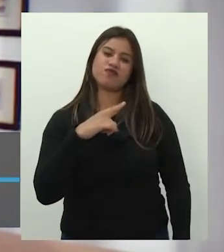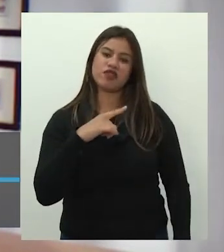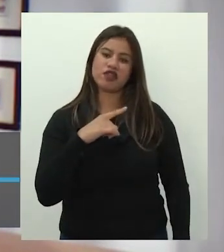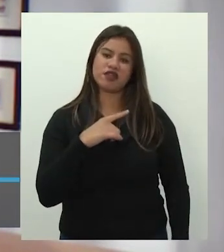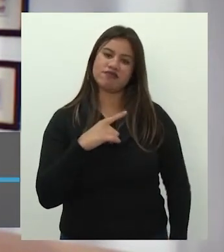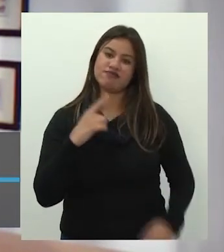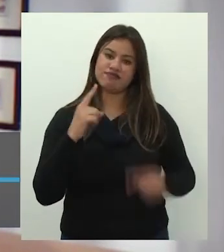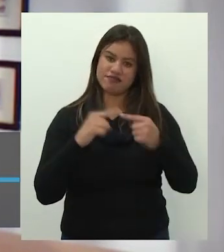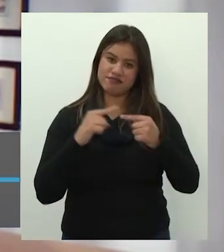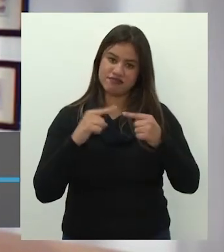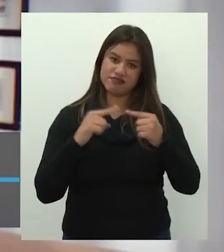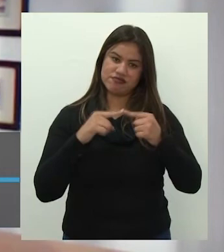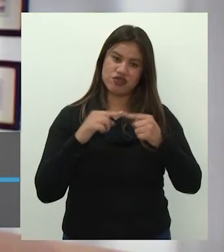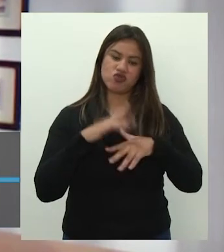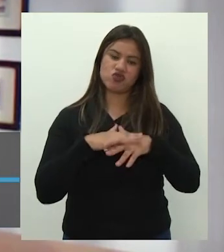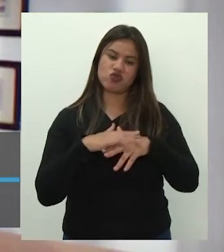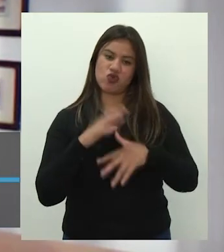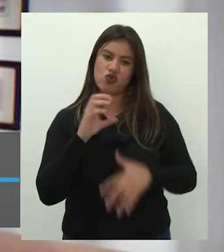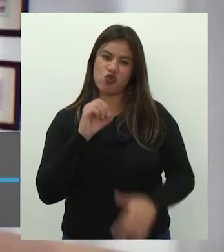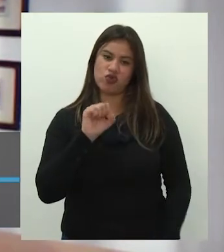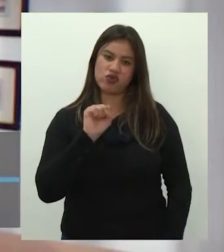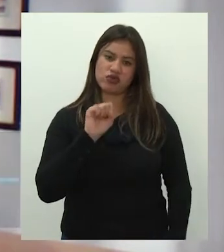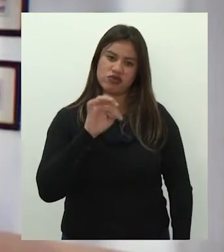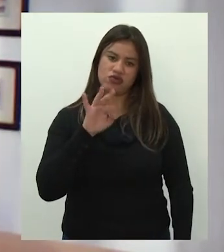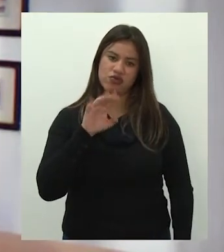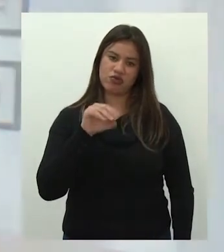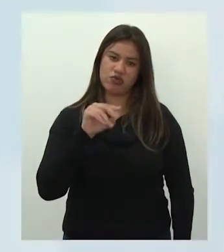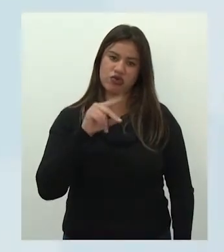a osteoporose que dói. Próximo, por favor.